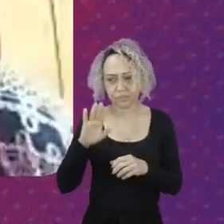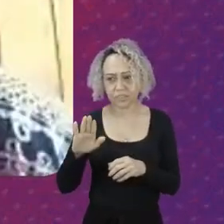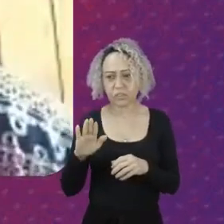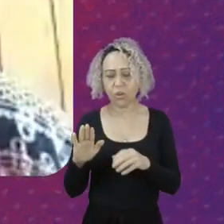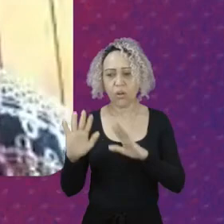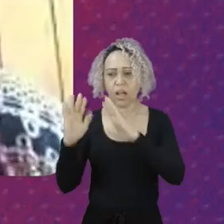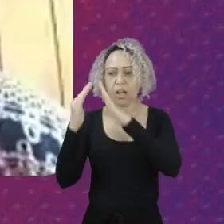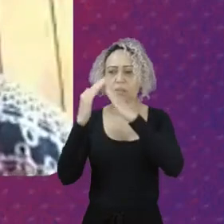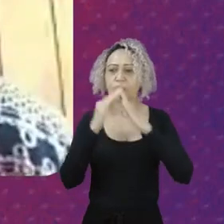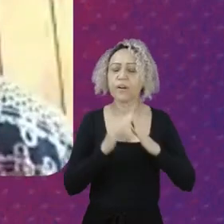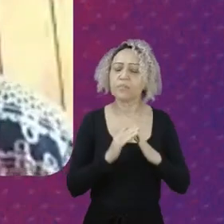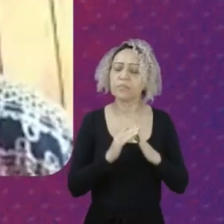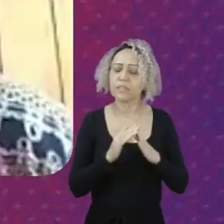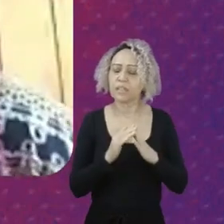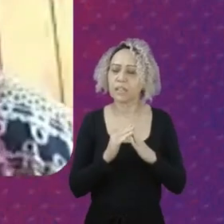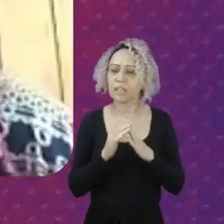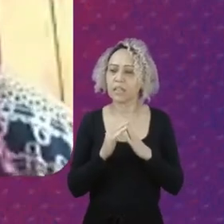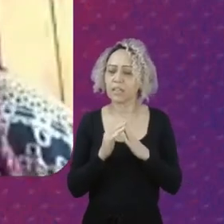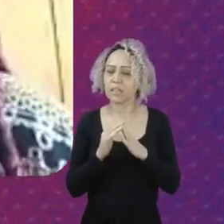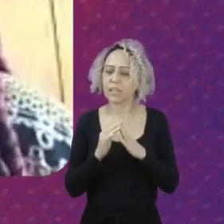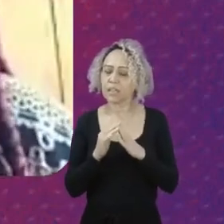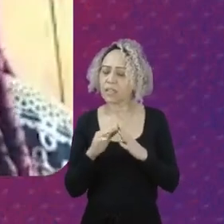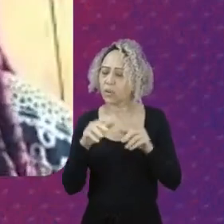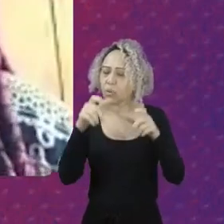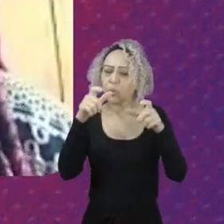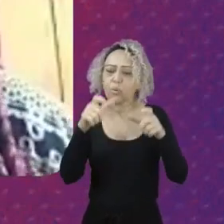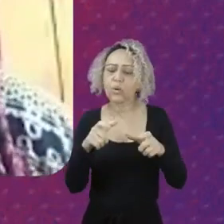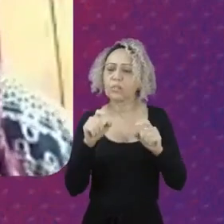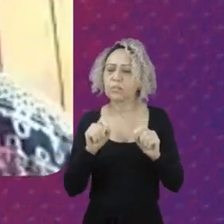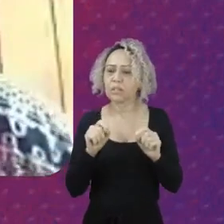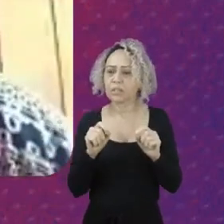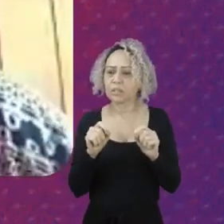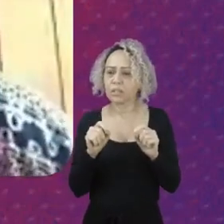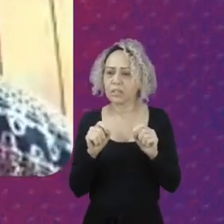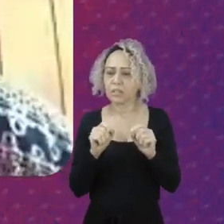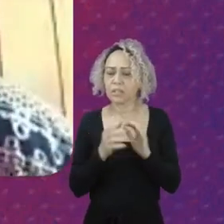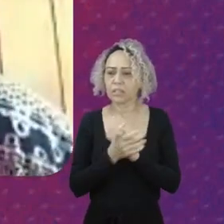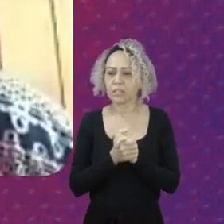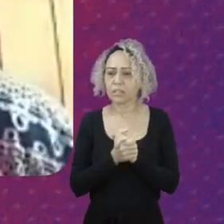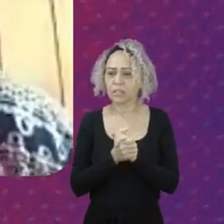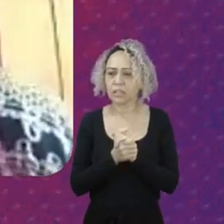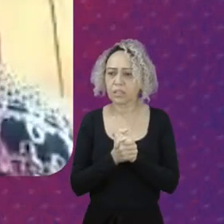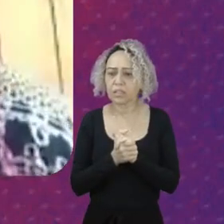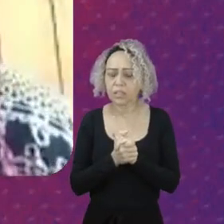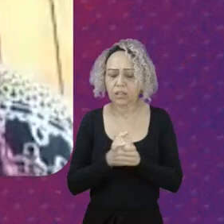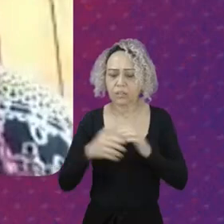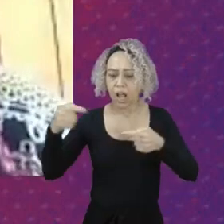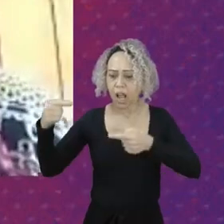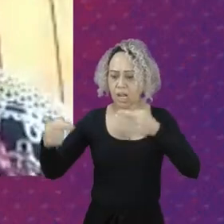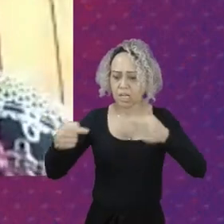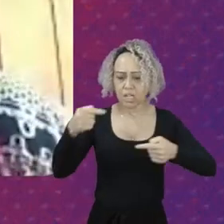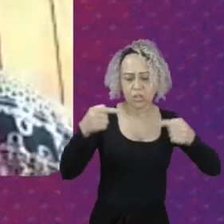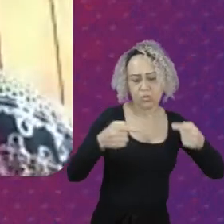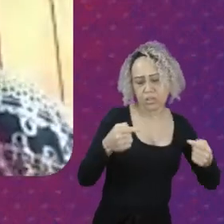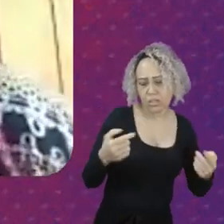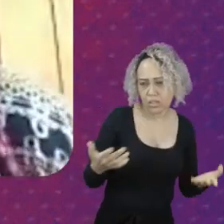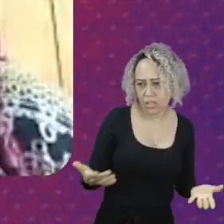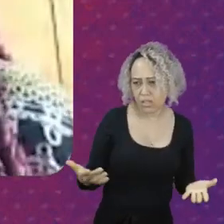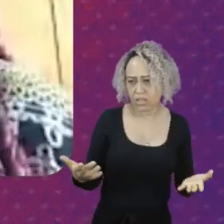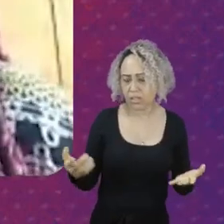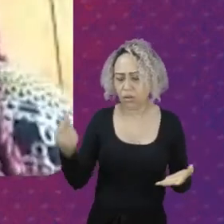esteja protagonizando não só, né, a discussão,